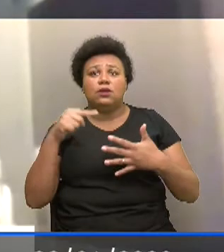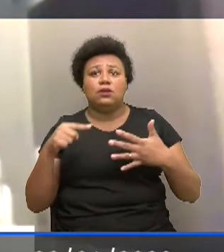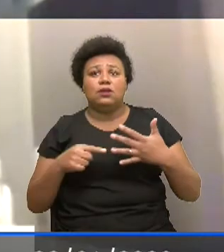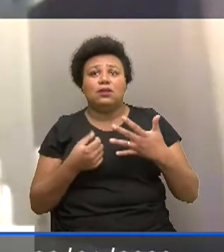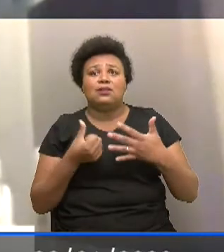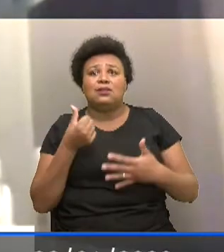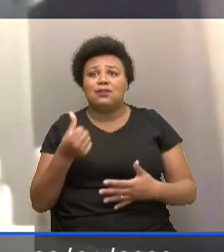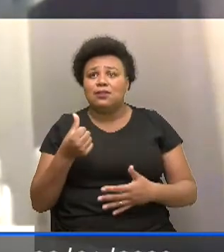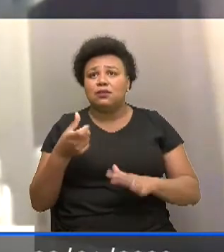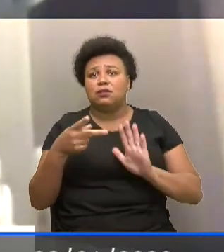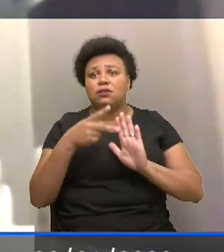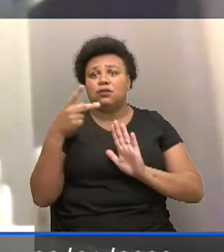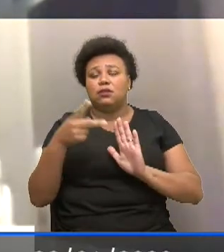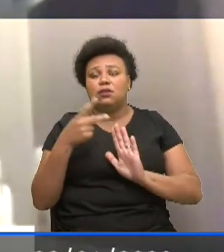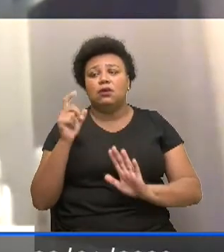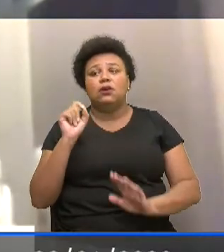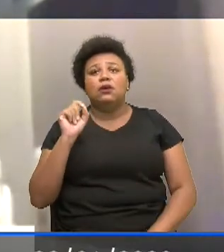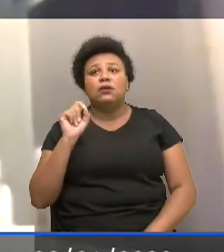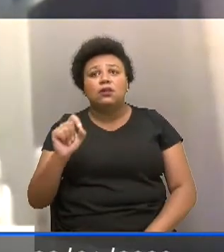da portaria,